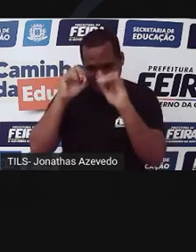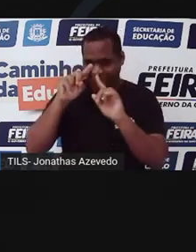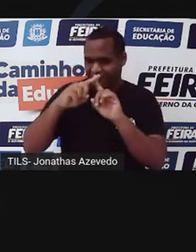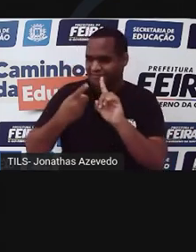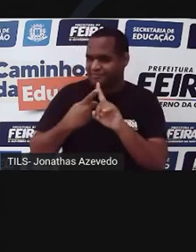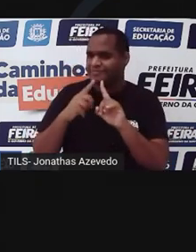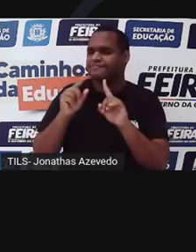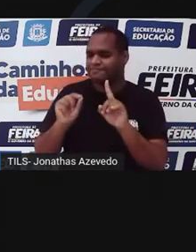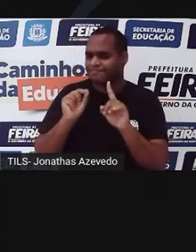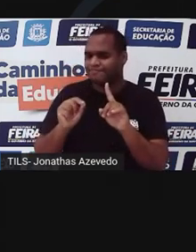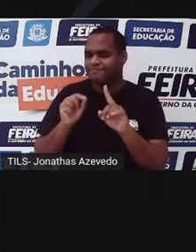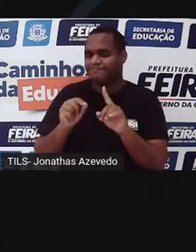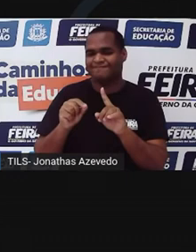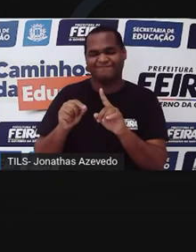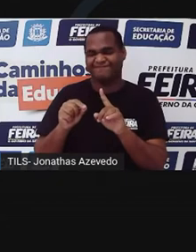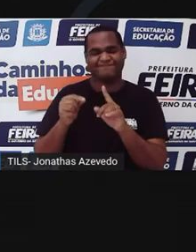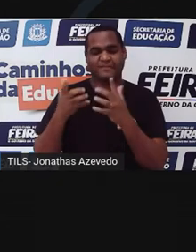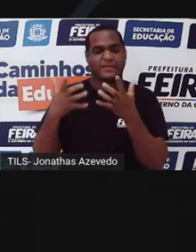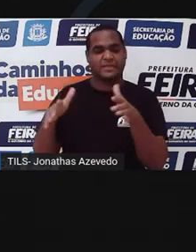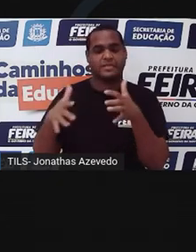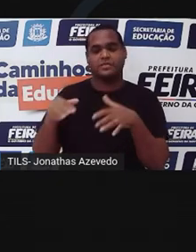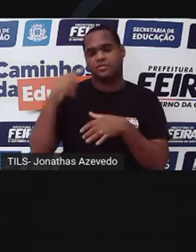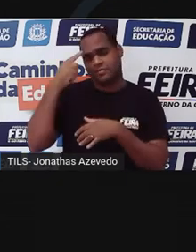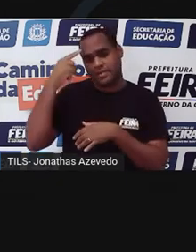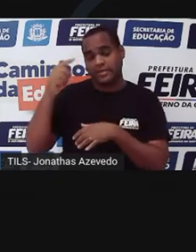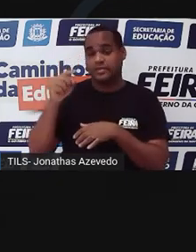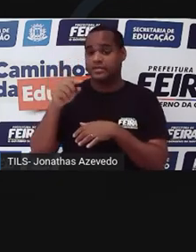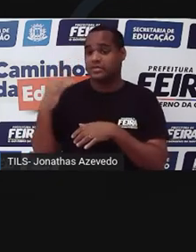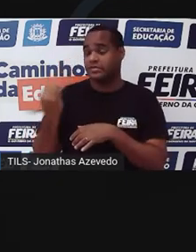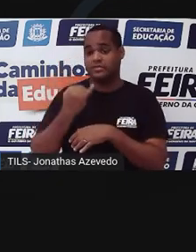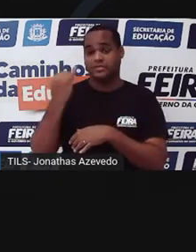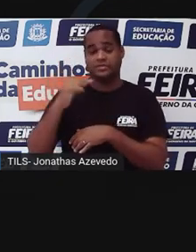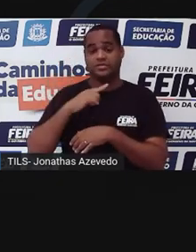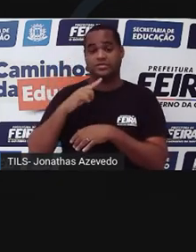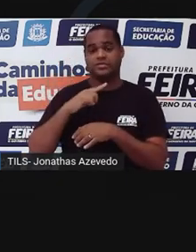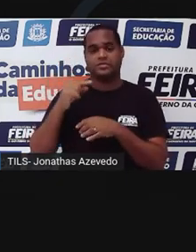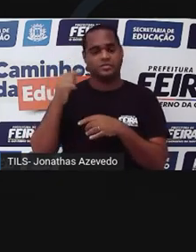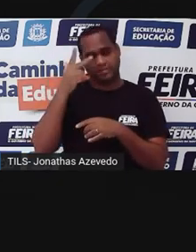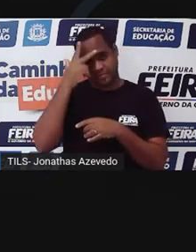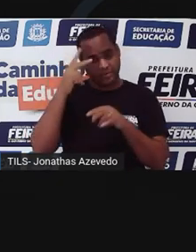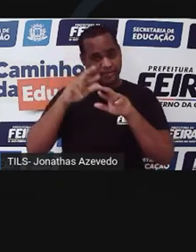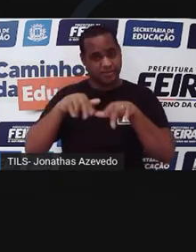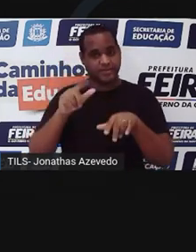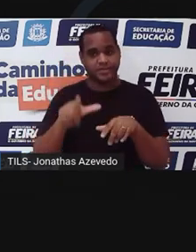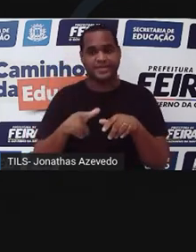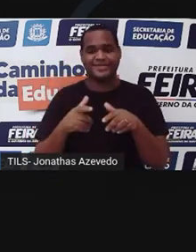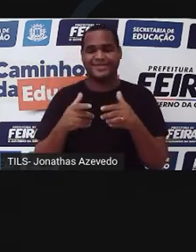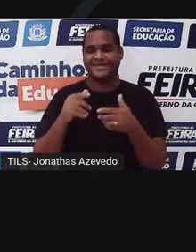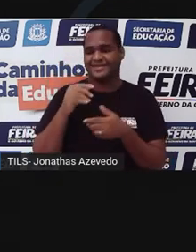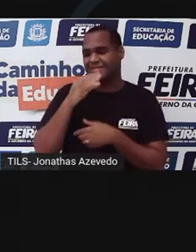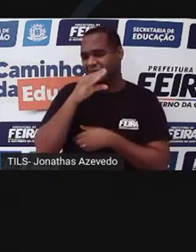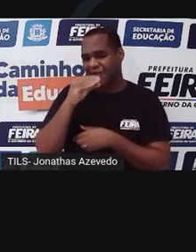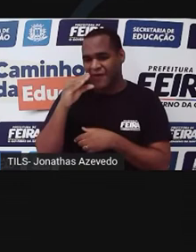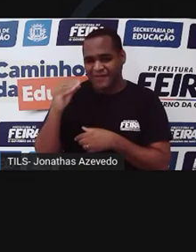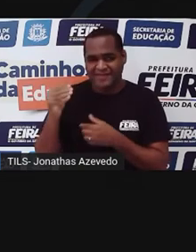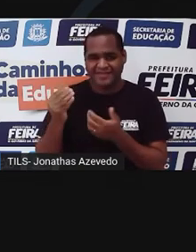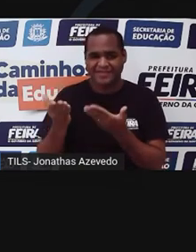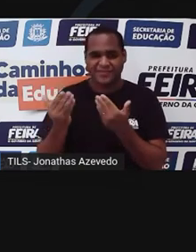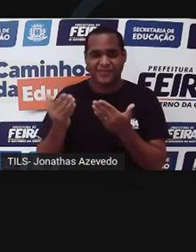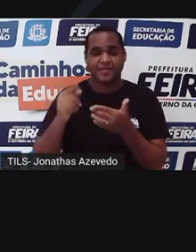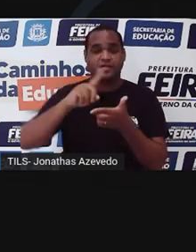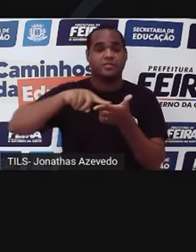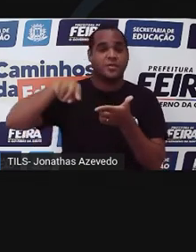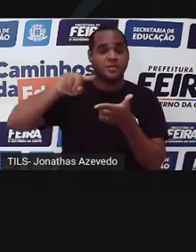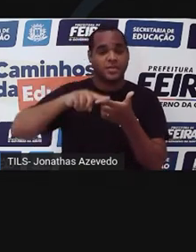indesejada é uma das questões mais delicadas com que uma pessoa ter a dívida esse foram adolescência então é um problema